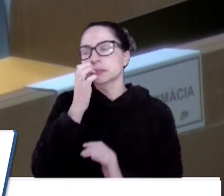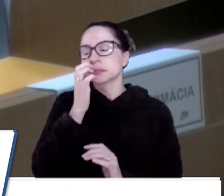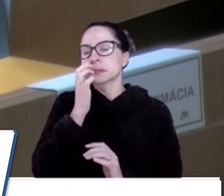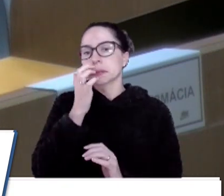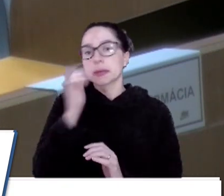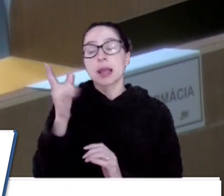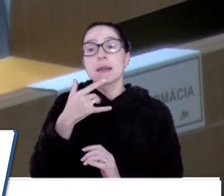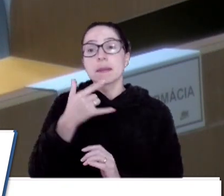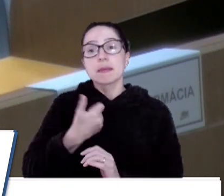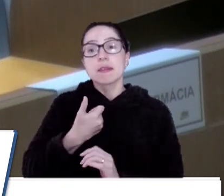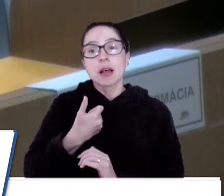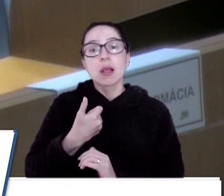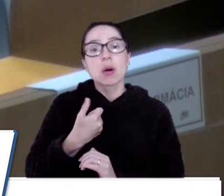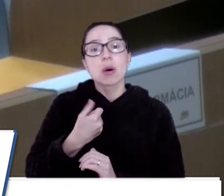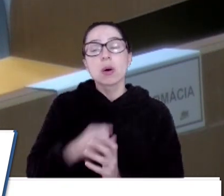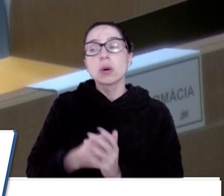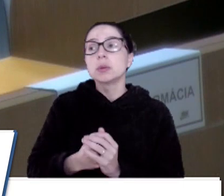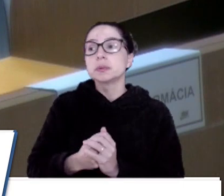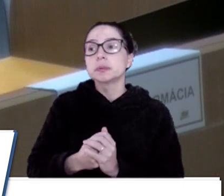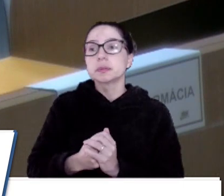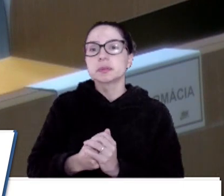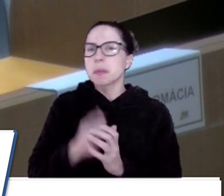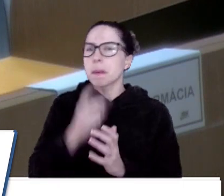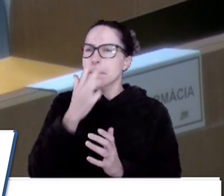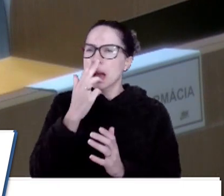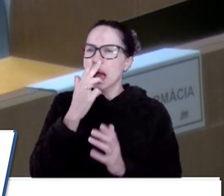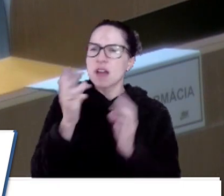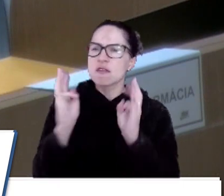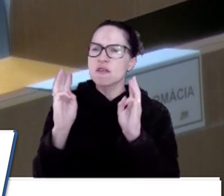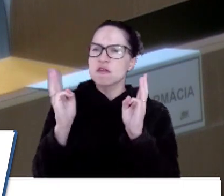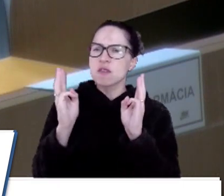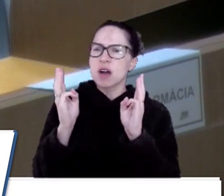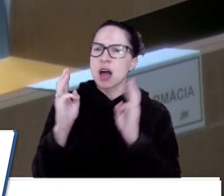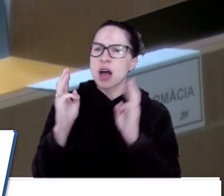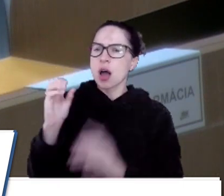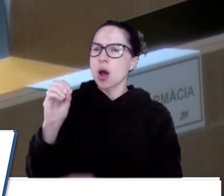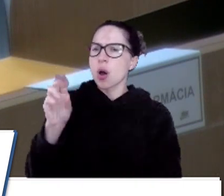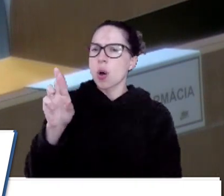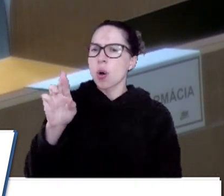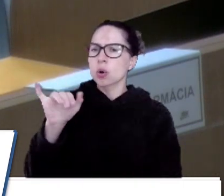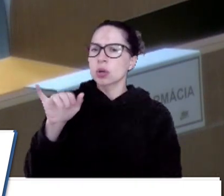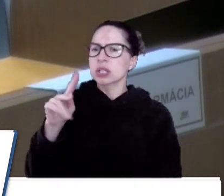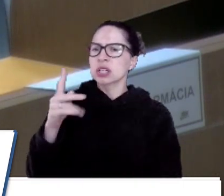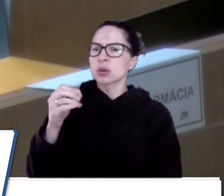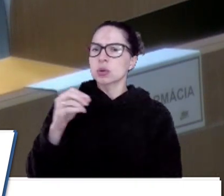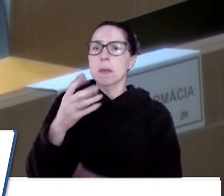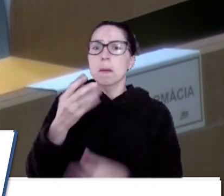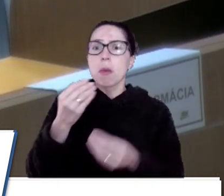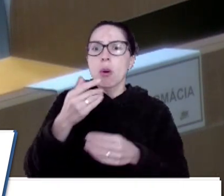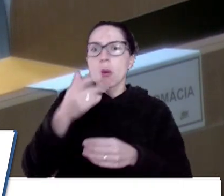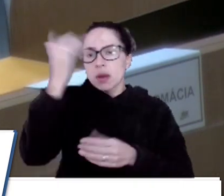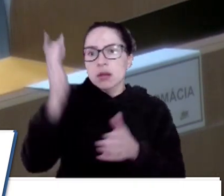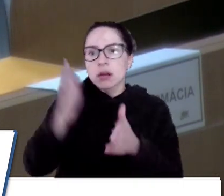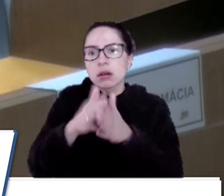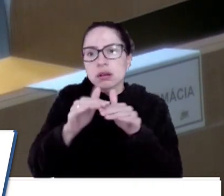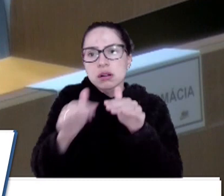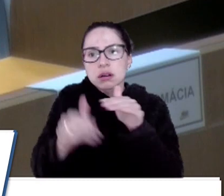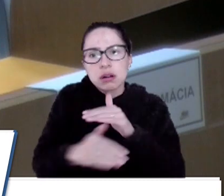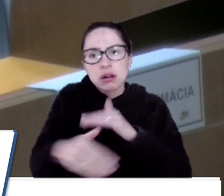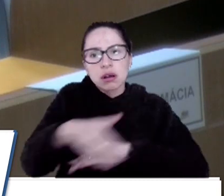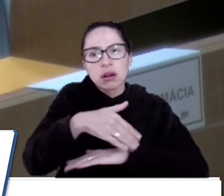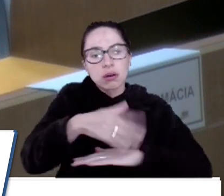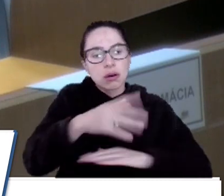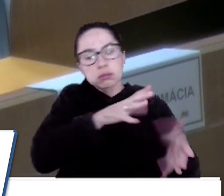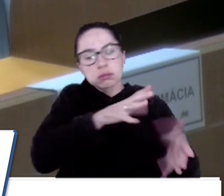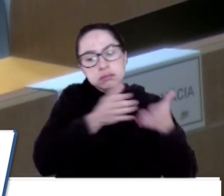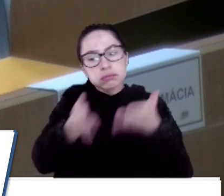chegou uma van de ourinhos, cheio de moradores de rua, para a nossa cidade. Então, o ponto